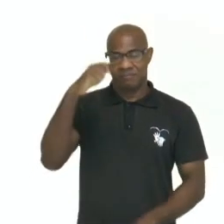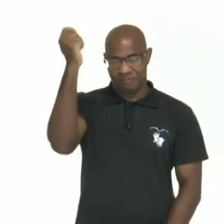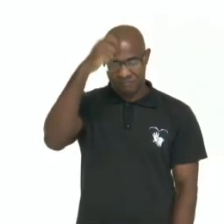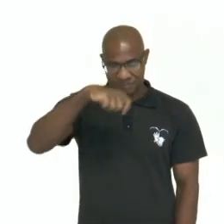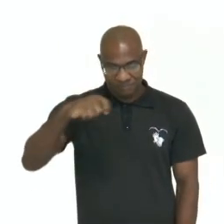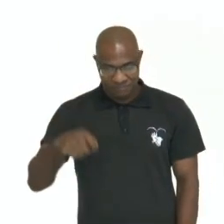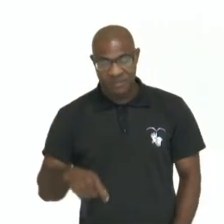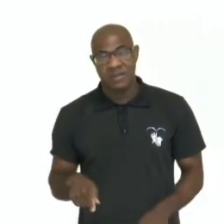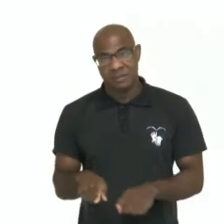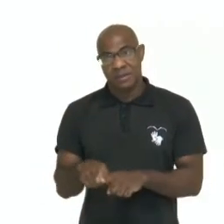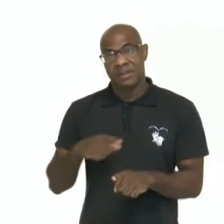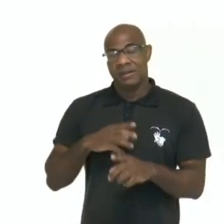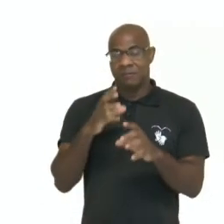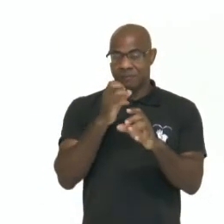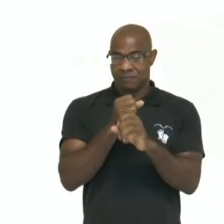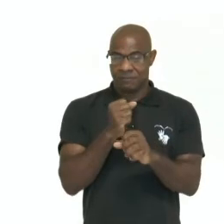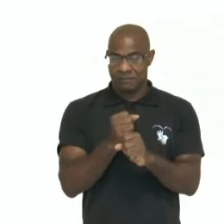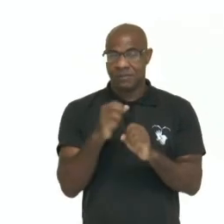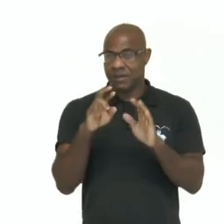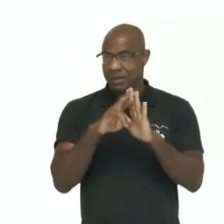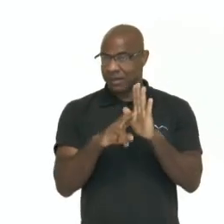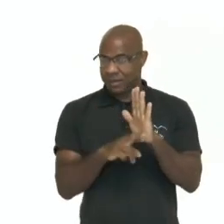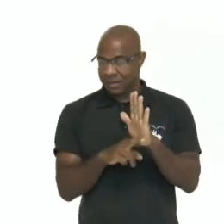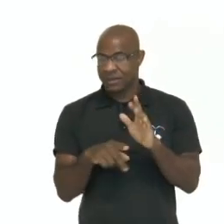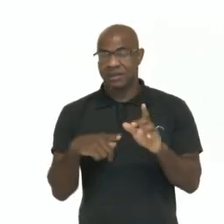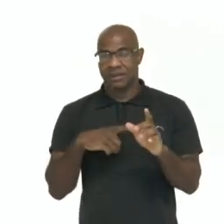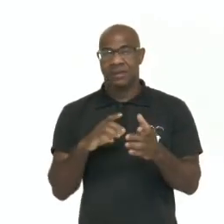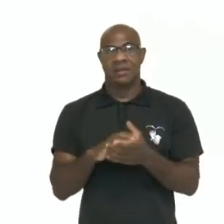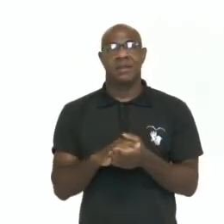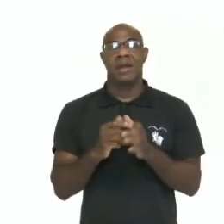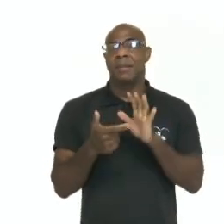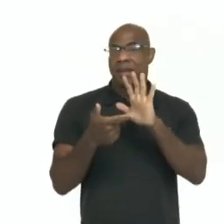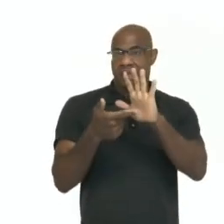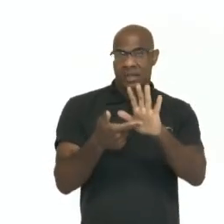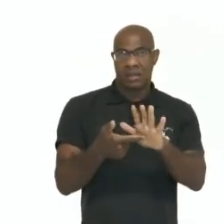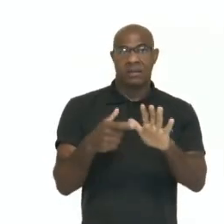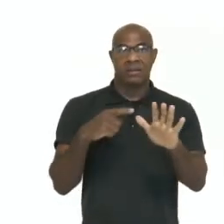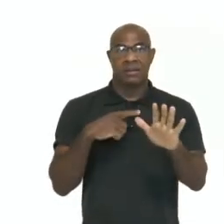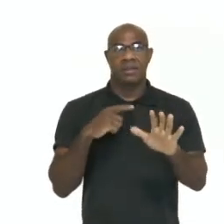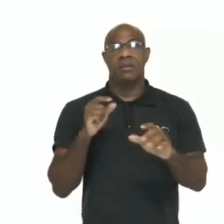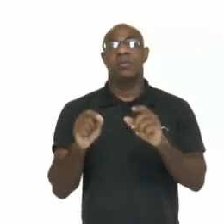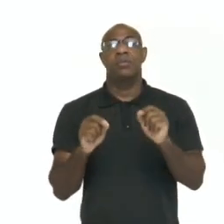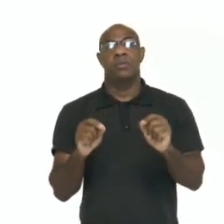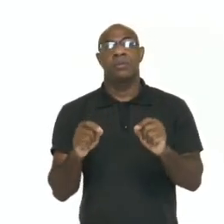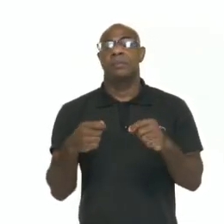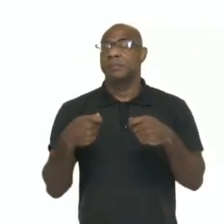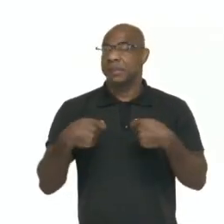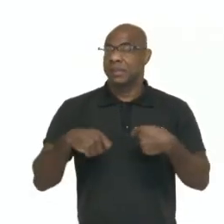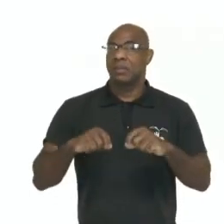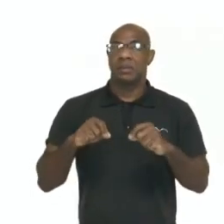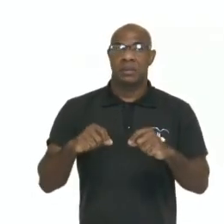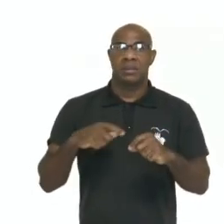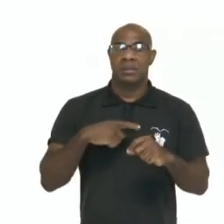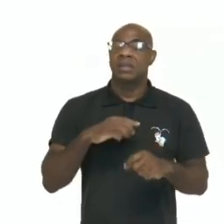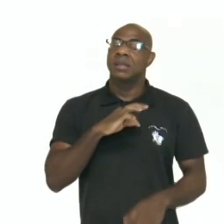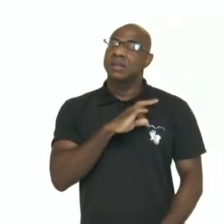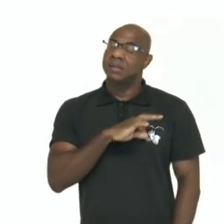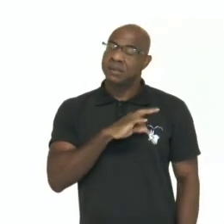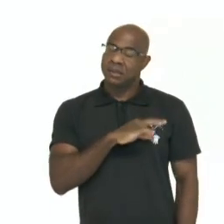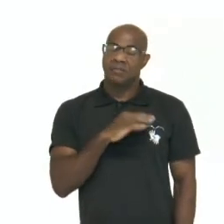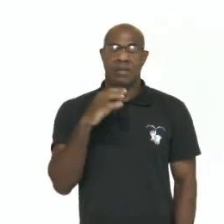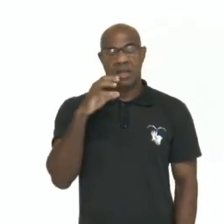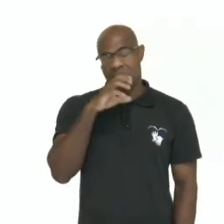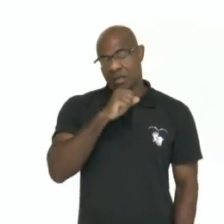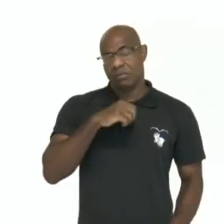avaliação, para pontuar. Nas apresentações, os karatecas precisam mostrar técnica, velocidade